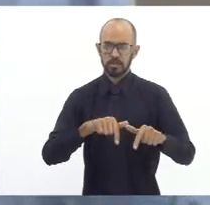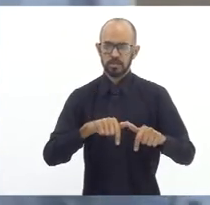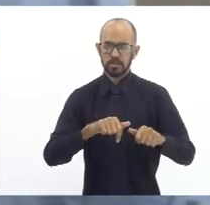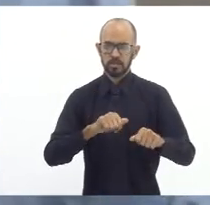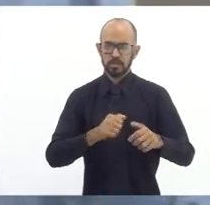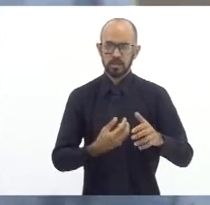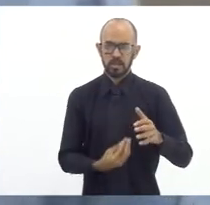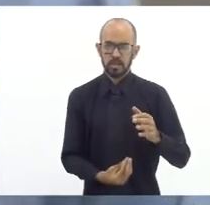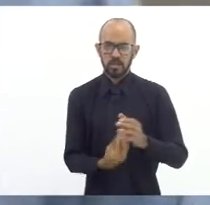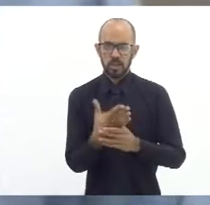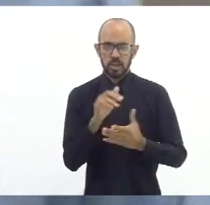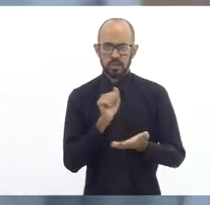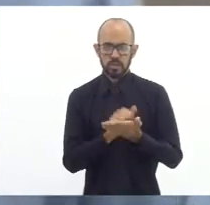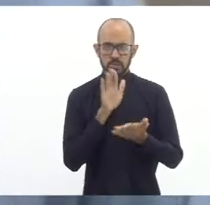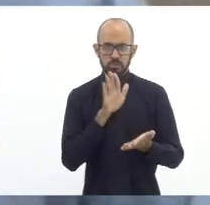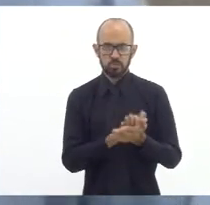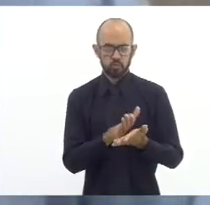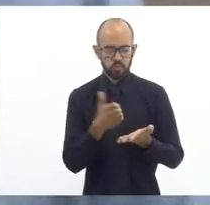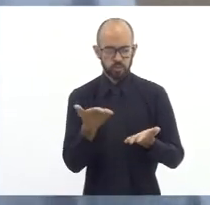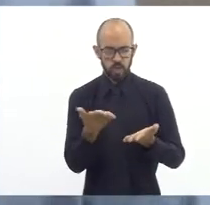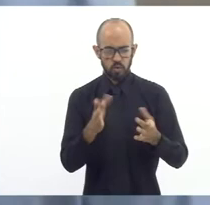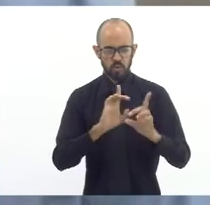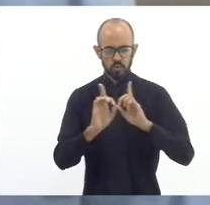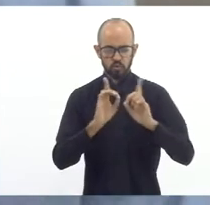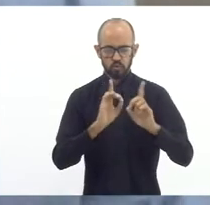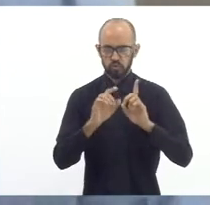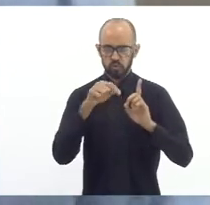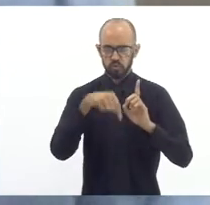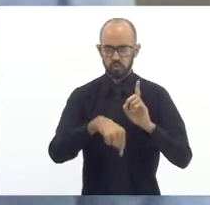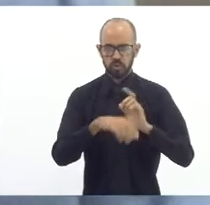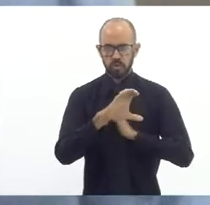infrações, ora discutido na CPI.